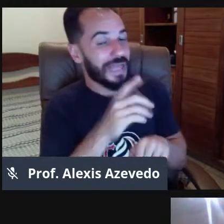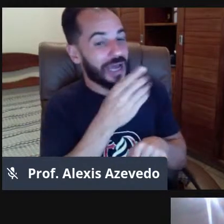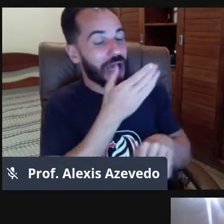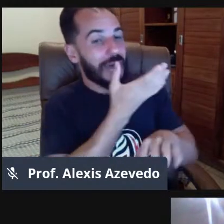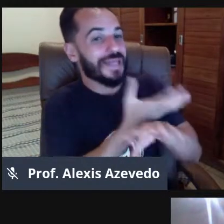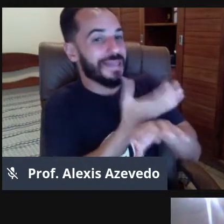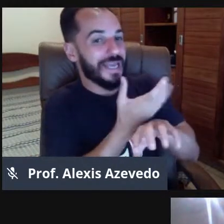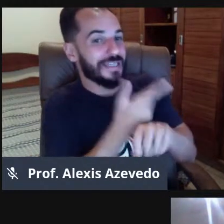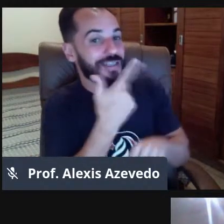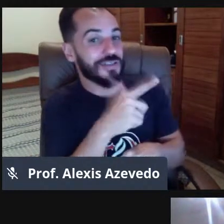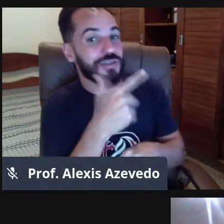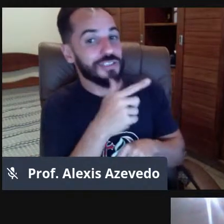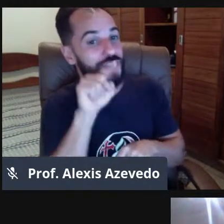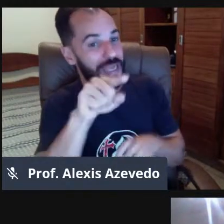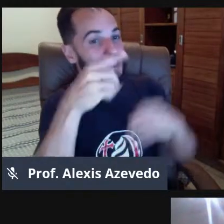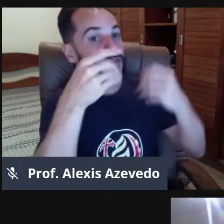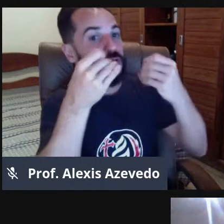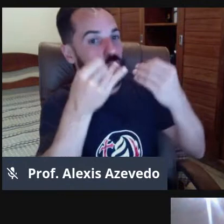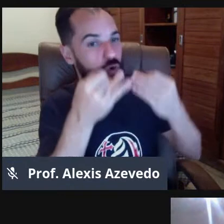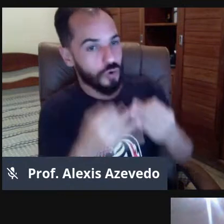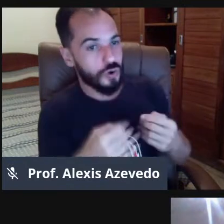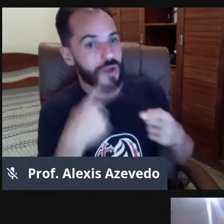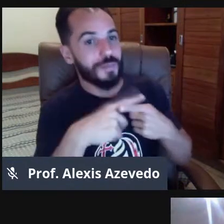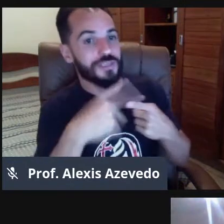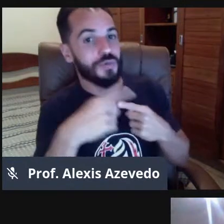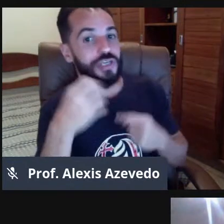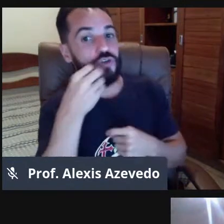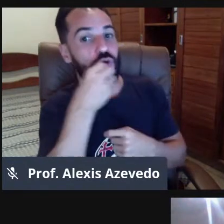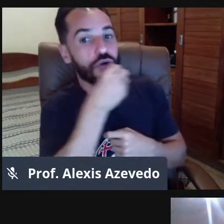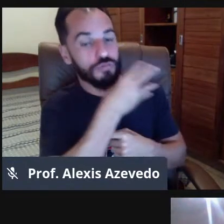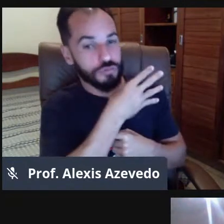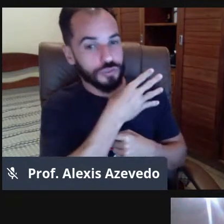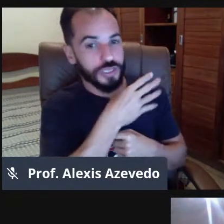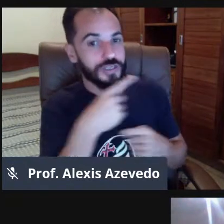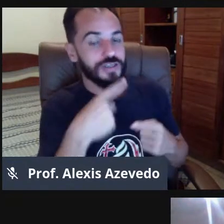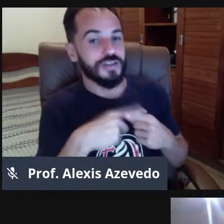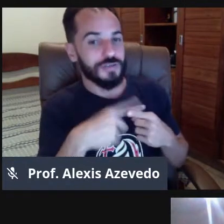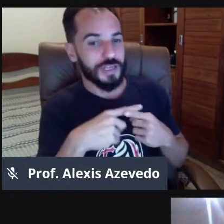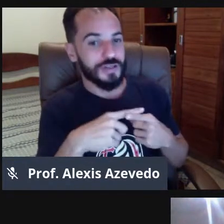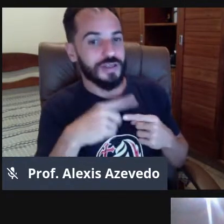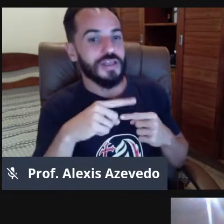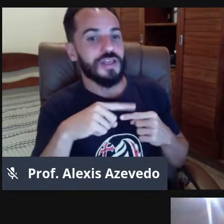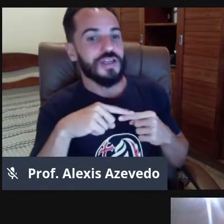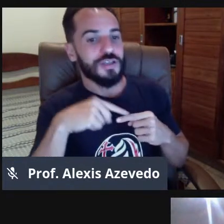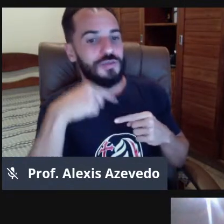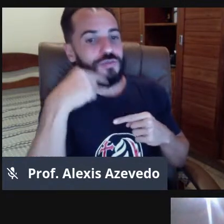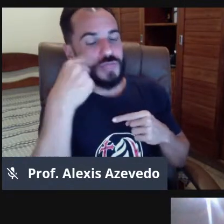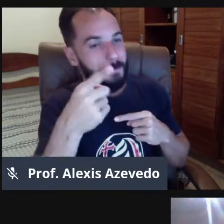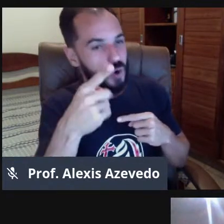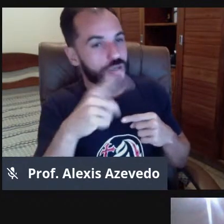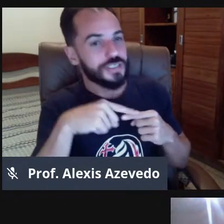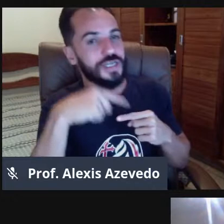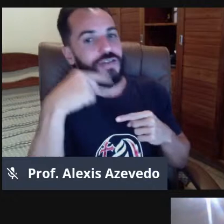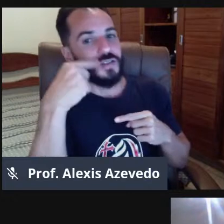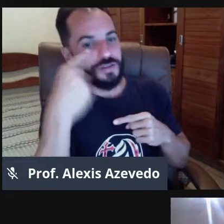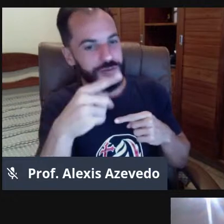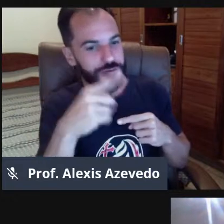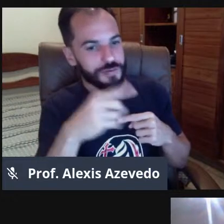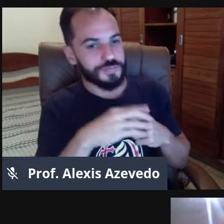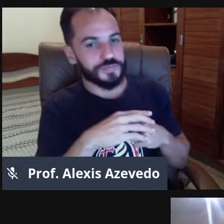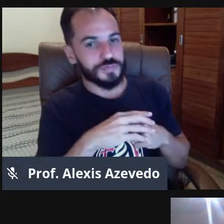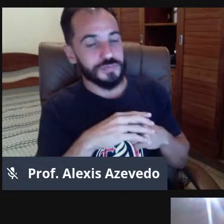querendo falar sobre questão de extensão, mas acho que não precisa te falar isso agora, viu, professora Fátima? Porque você ainda não implantou. Agora,